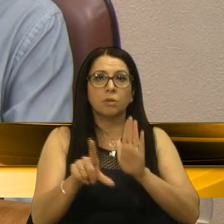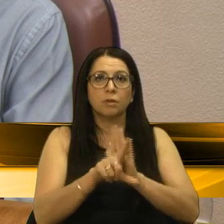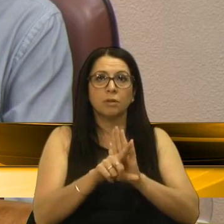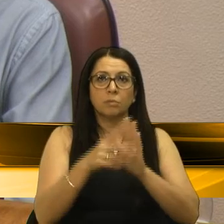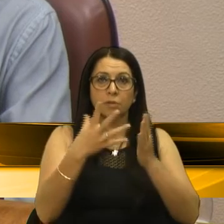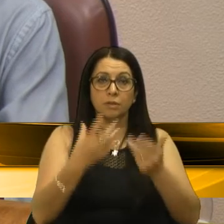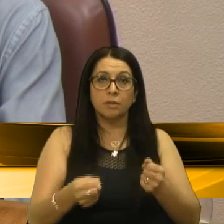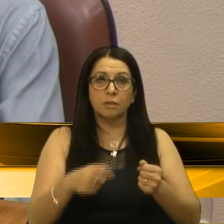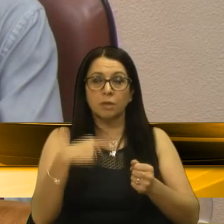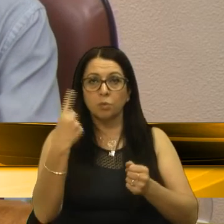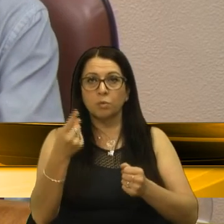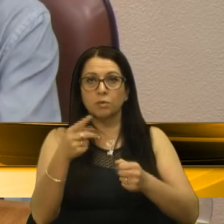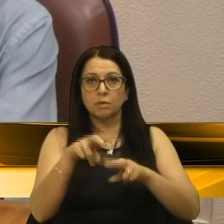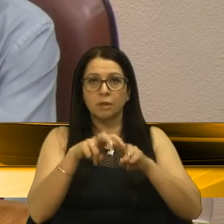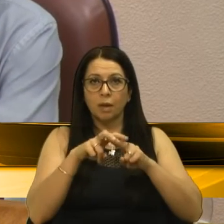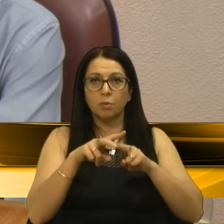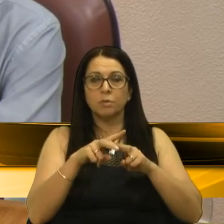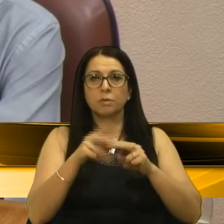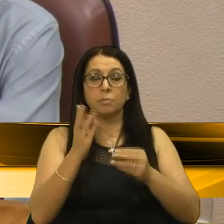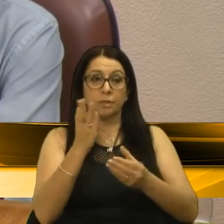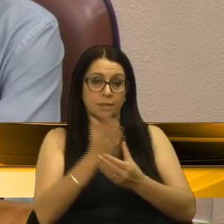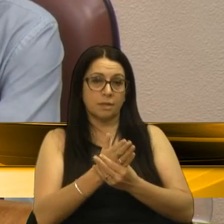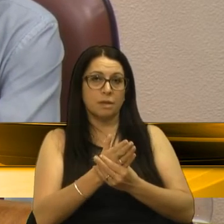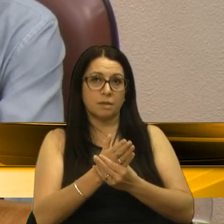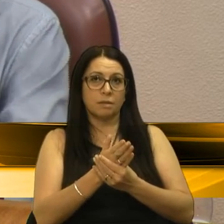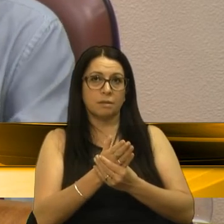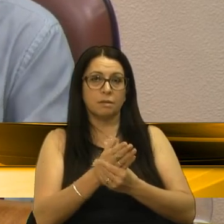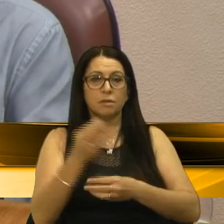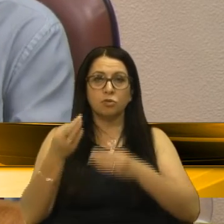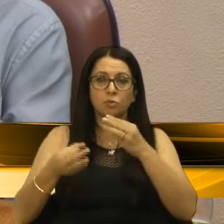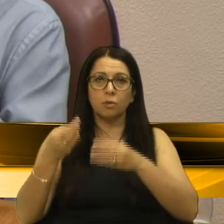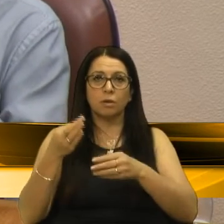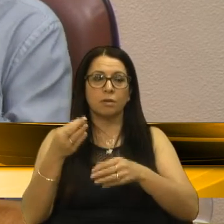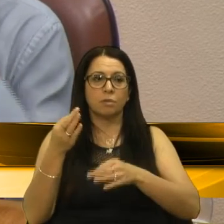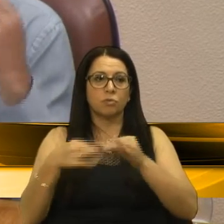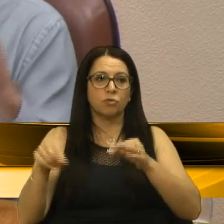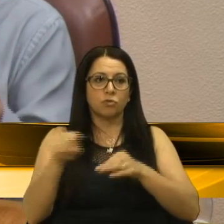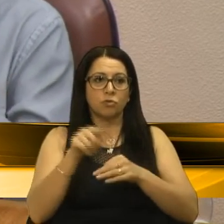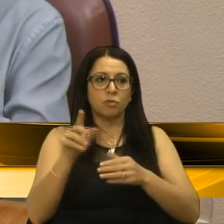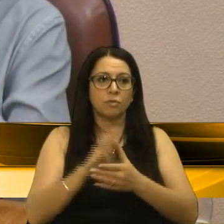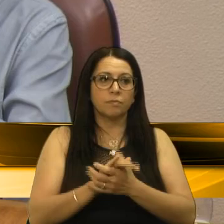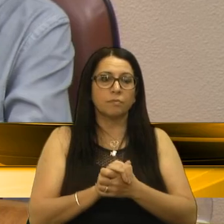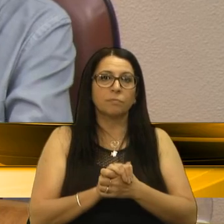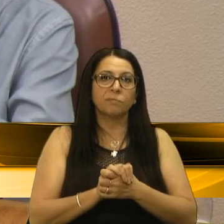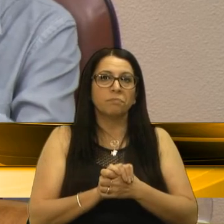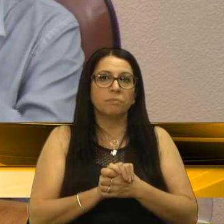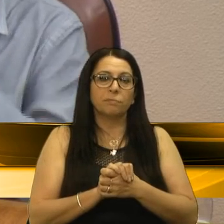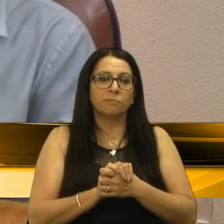permitir que outras causas sejam também processadas e julgadas pela Justiça Estadual.